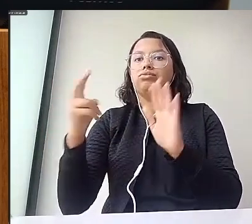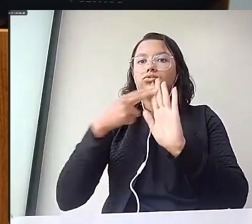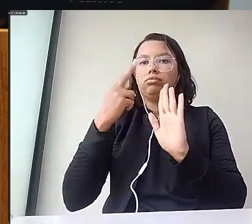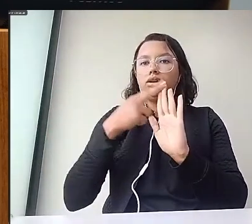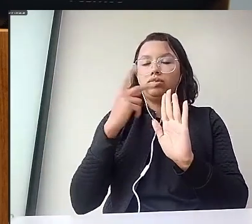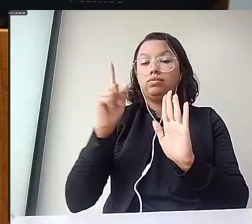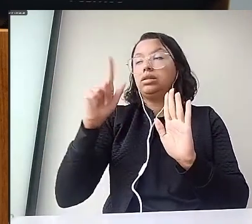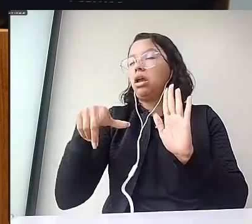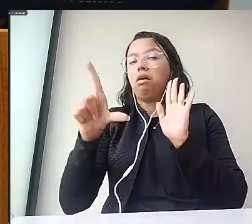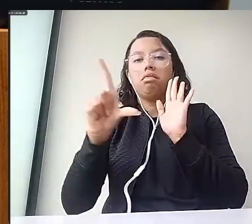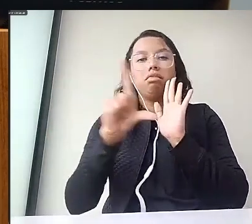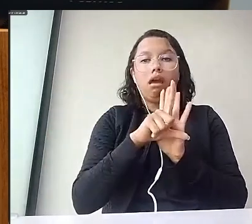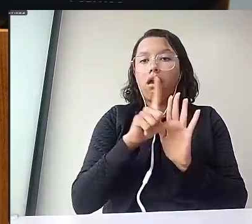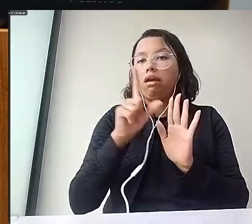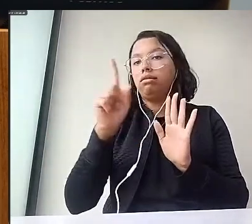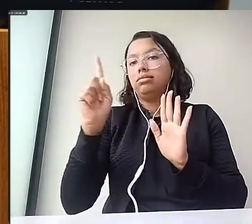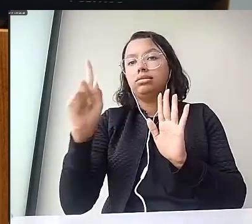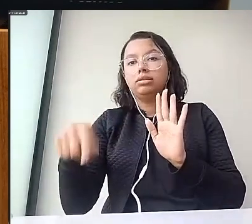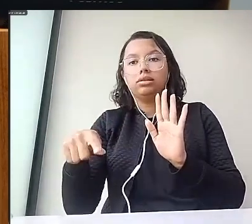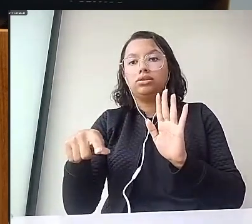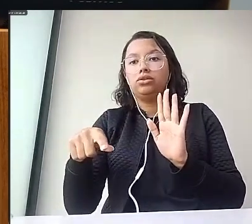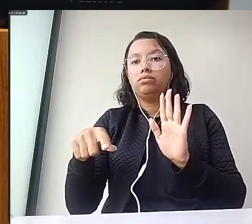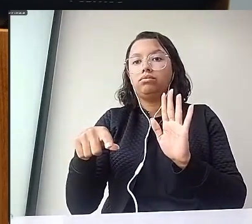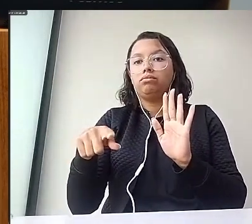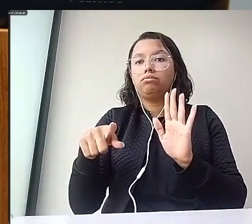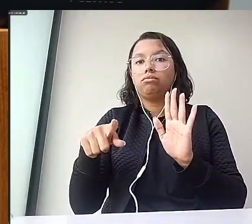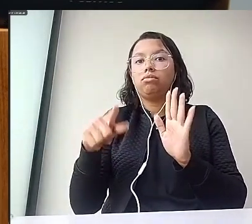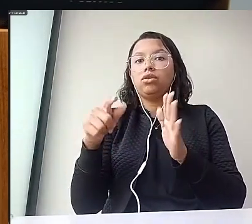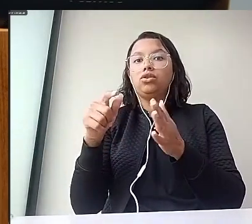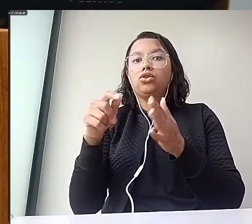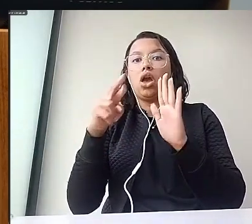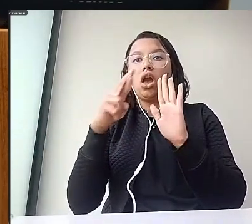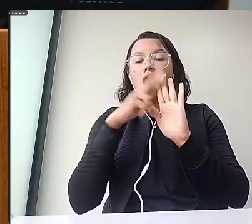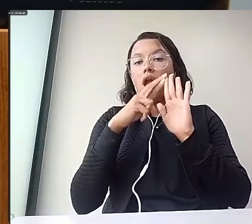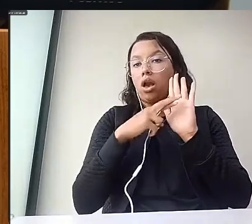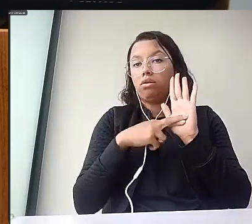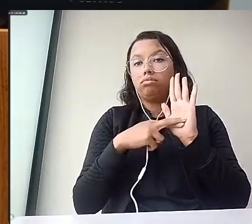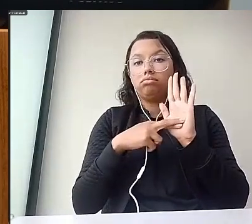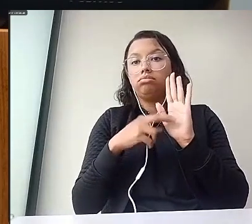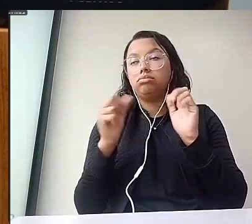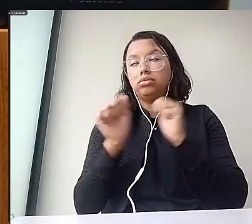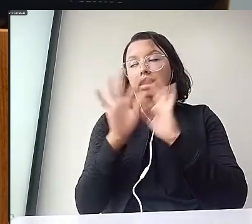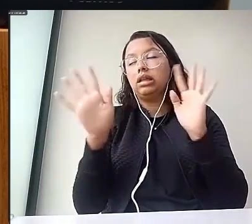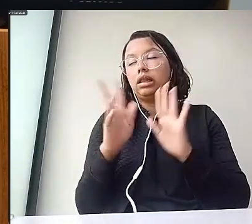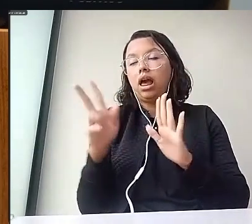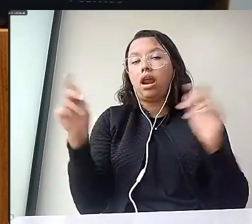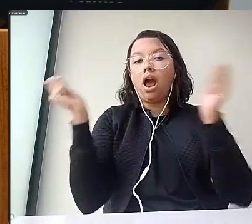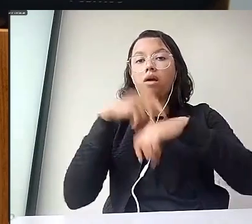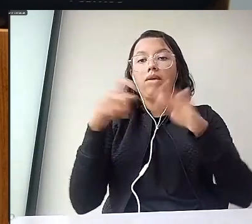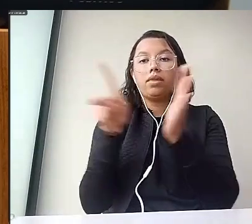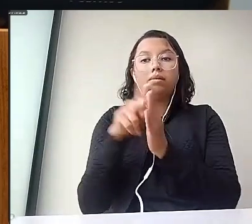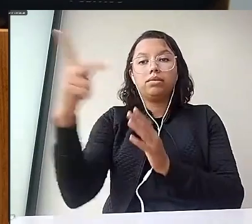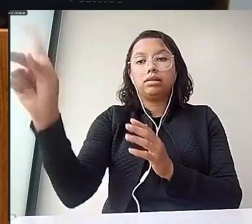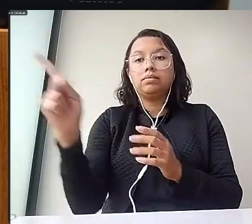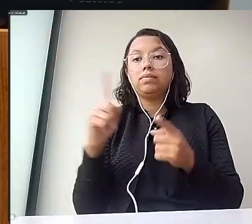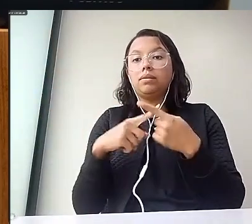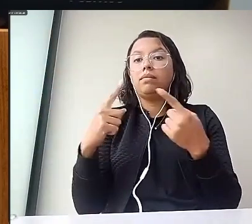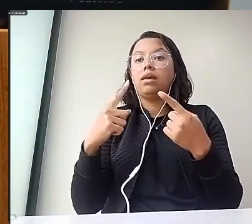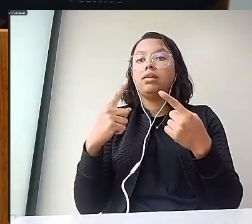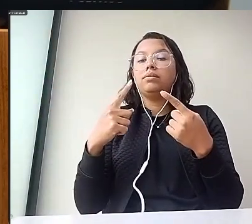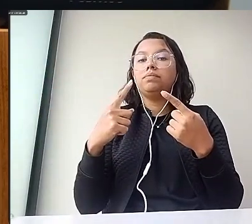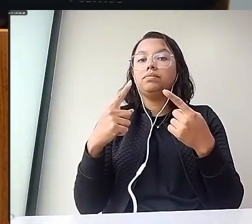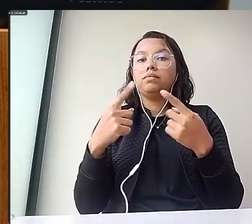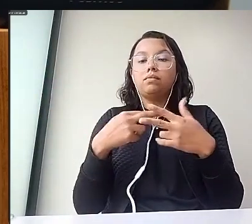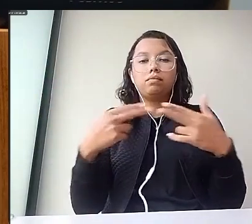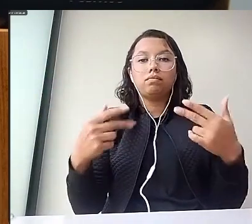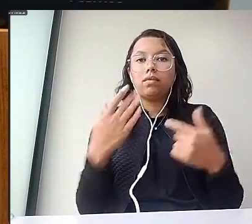leis, seja de regulamentos, claro, porque aí já é a competência natural dele, né? Por várias frentes,